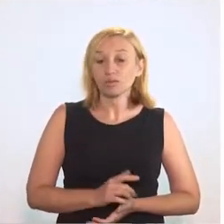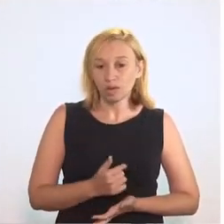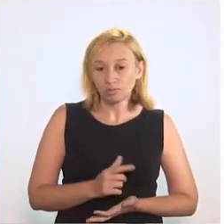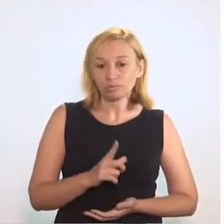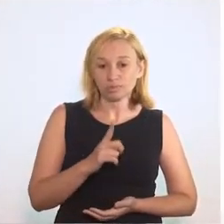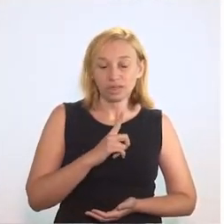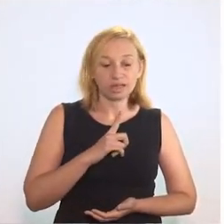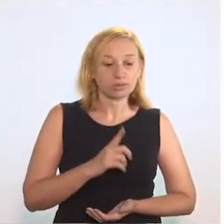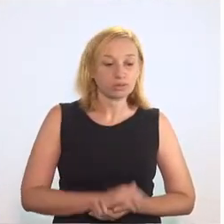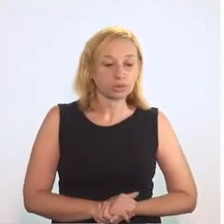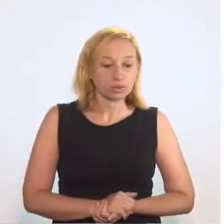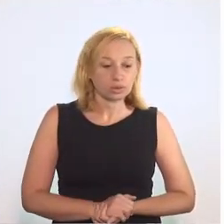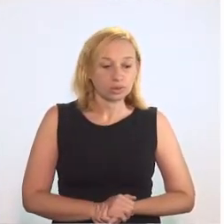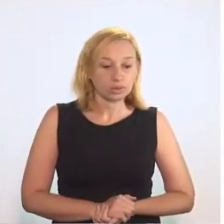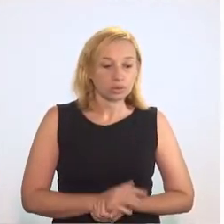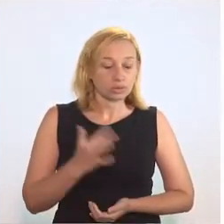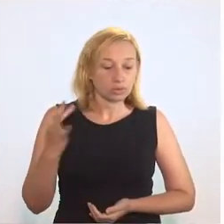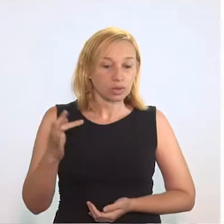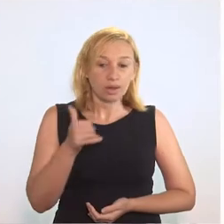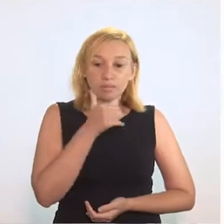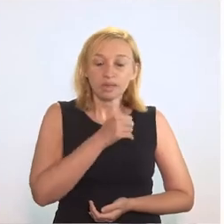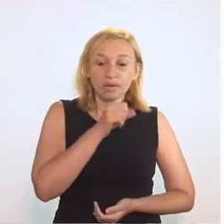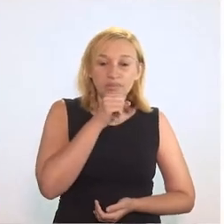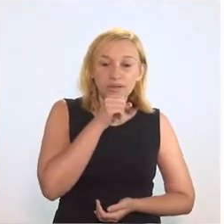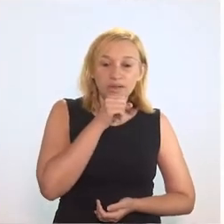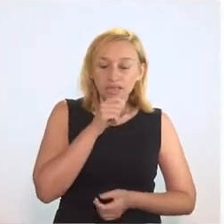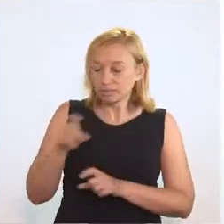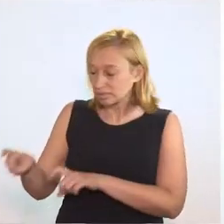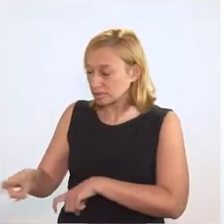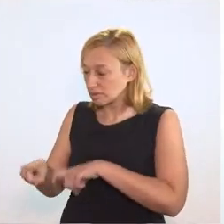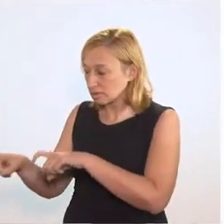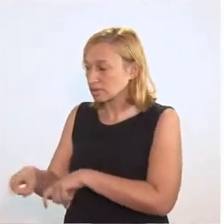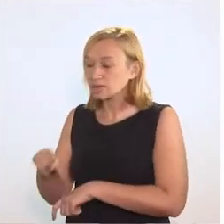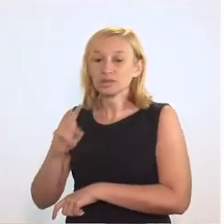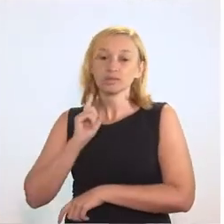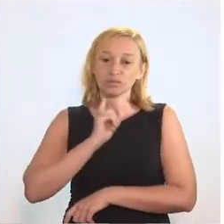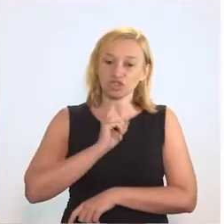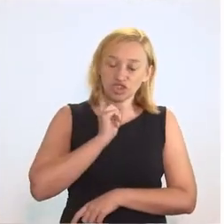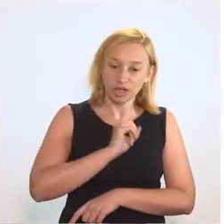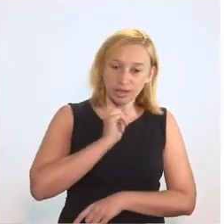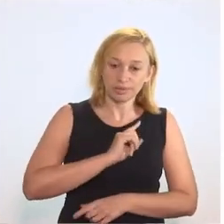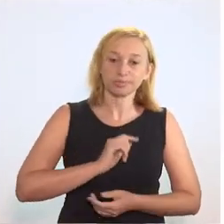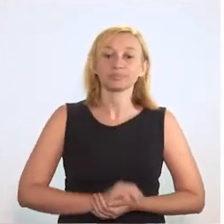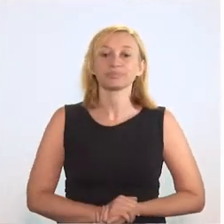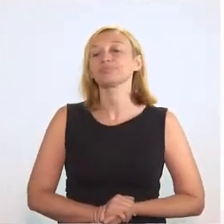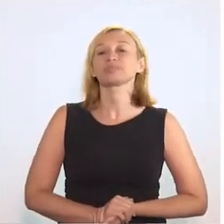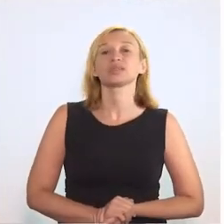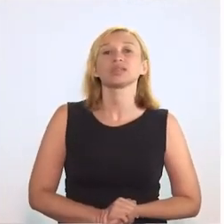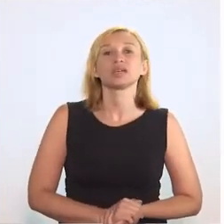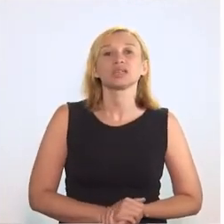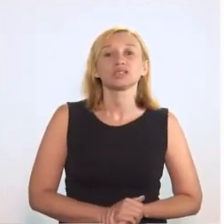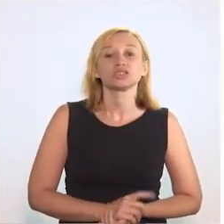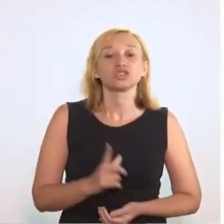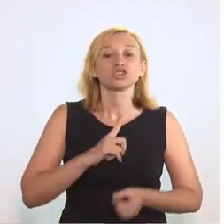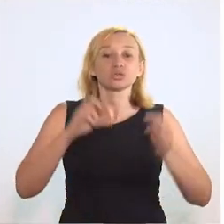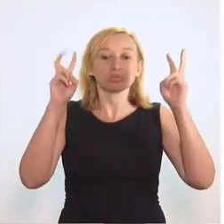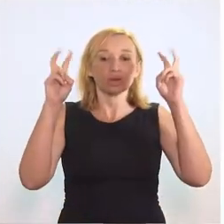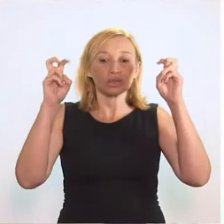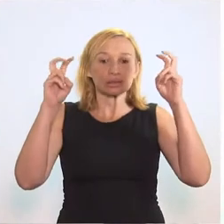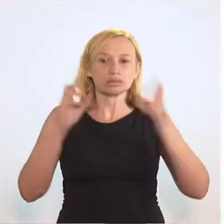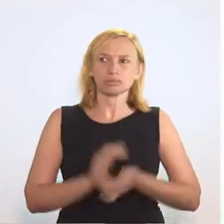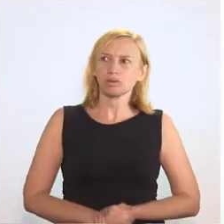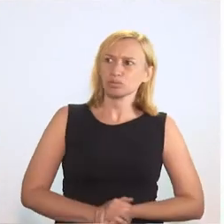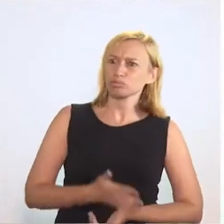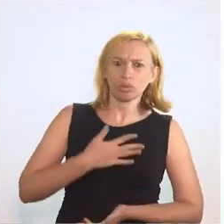que é de infância, que minha mãe, ela vem do interior, né, de Minas Gerais, da roça mesmo. E ela tinha uma